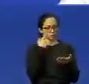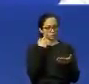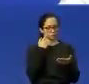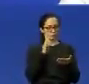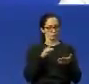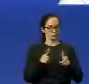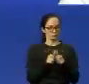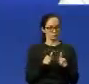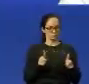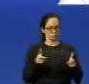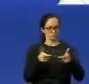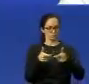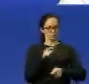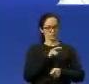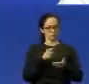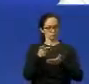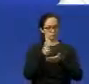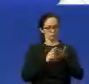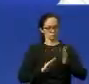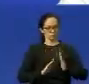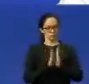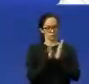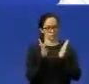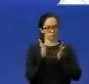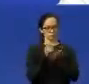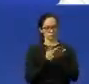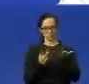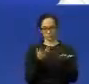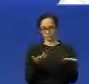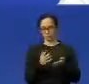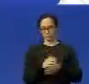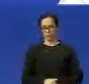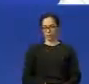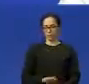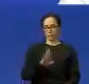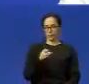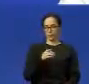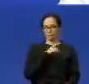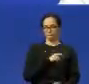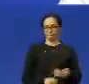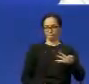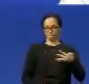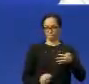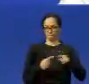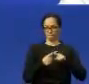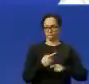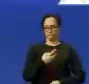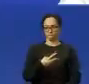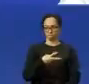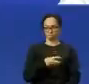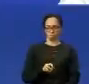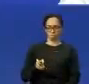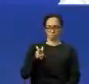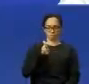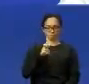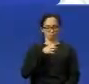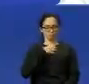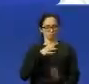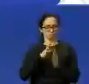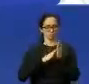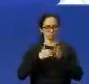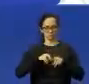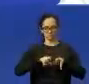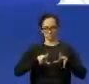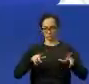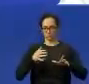da base da logomarca com o restante. E nesse caso nós teríamos 4 vezes 3 elevado à quinta formas de pintar, o que